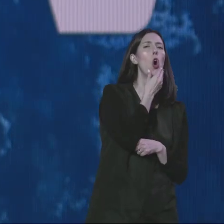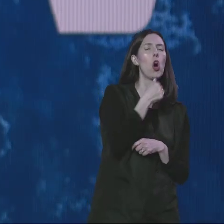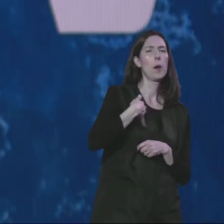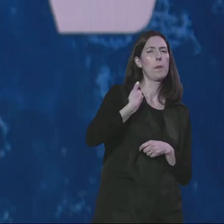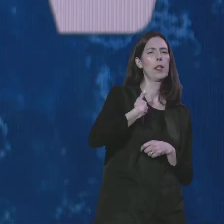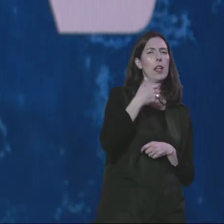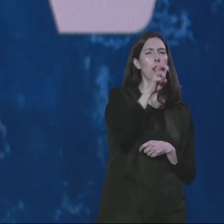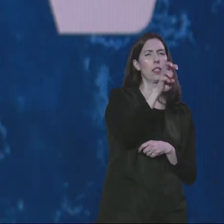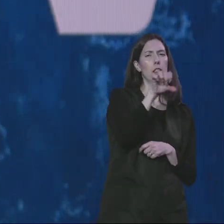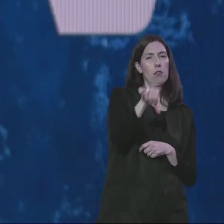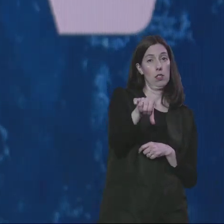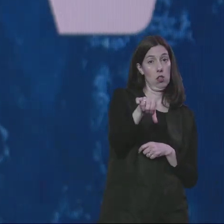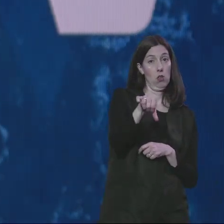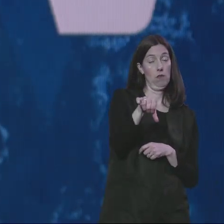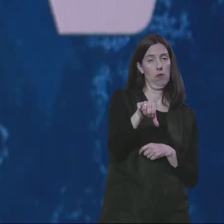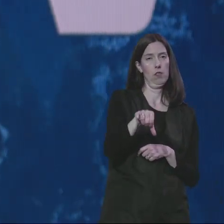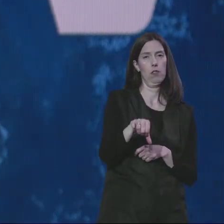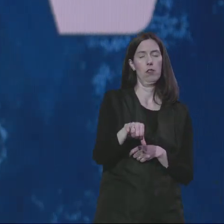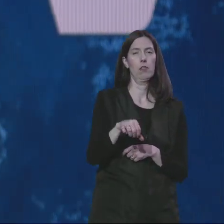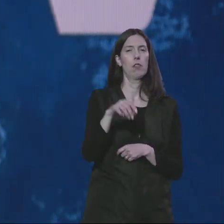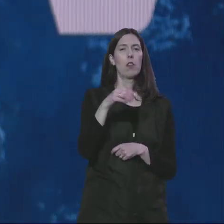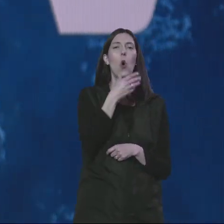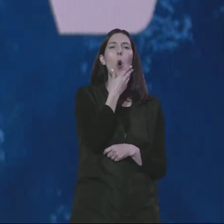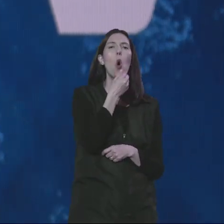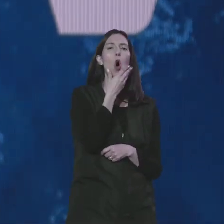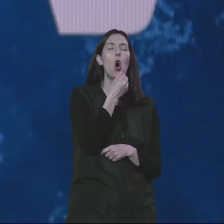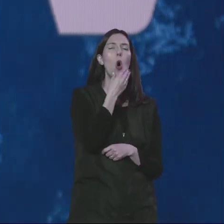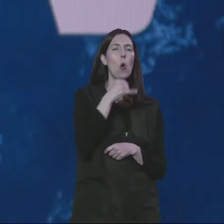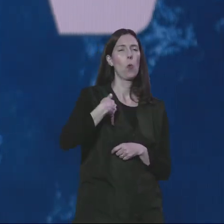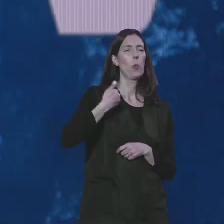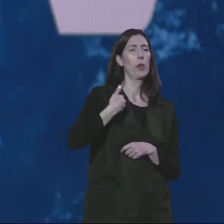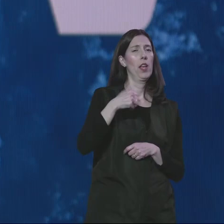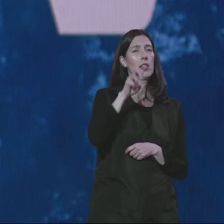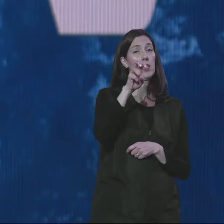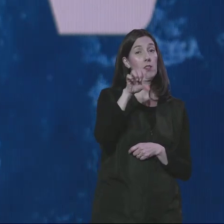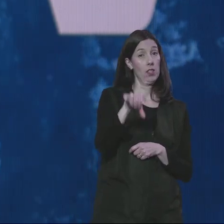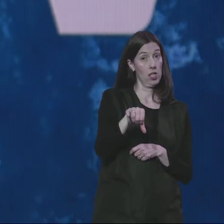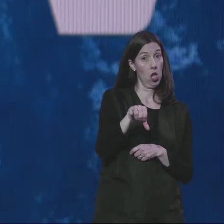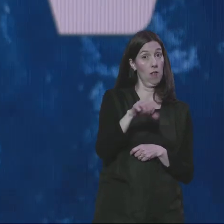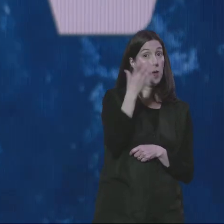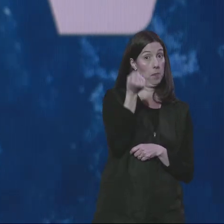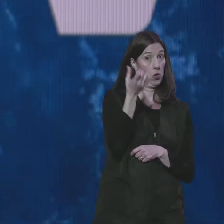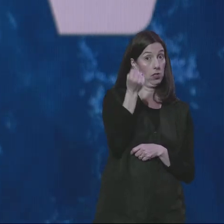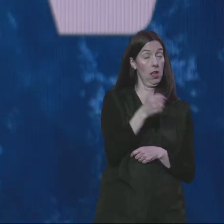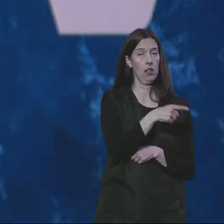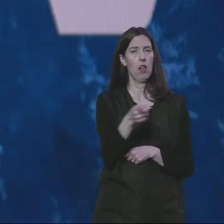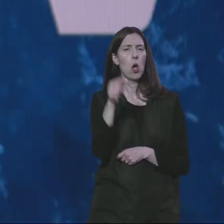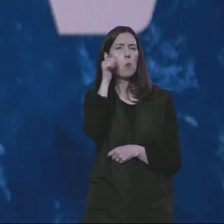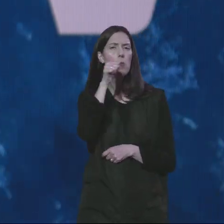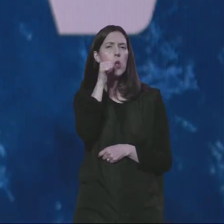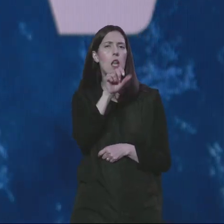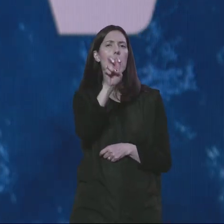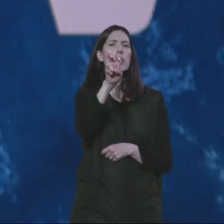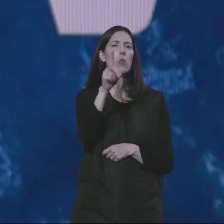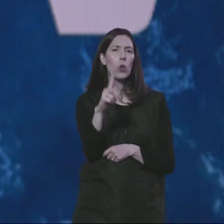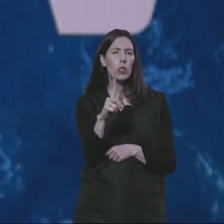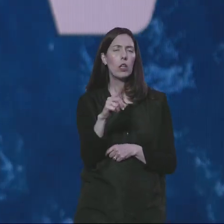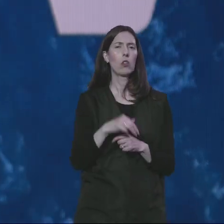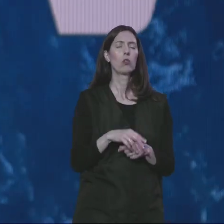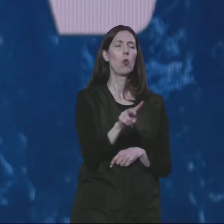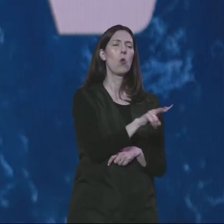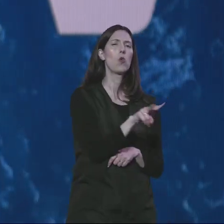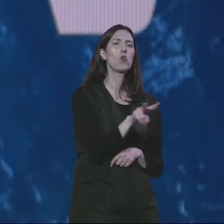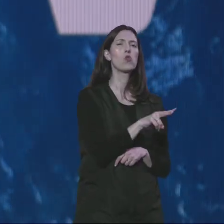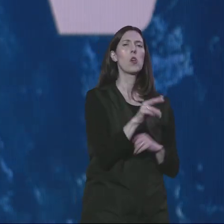anos, gente, quem se aposenta com 59 anos? Só milionário, né? E ela com 51. Hoje eles moram